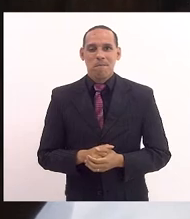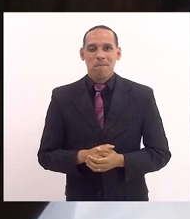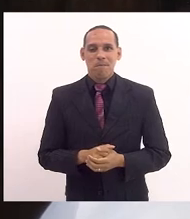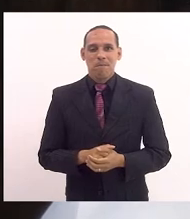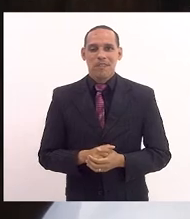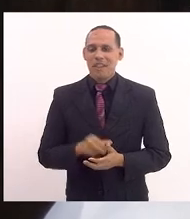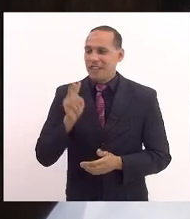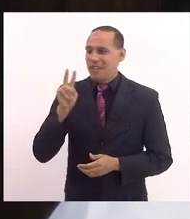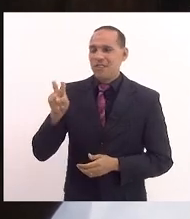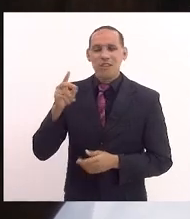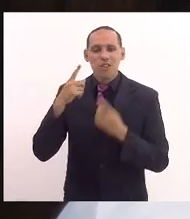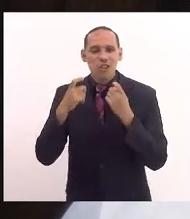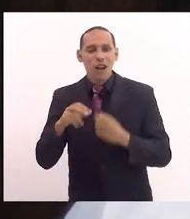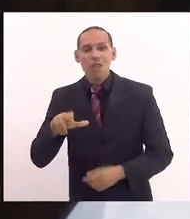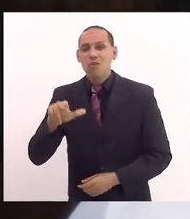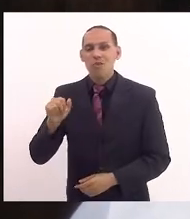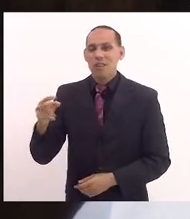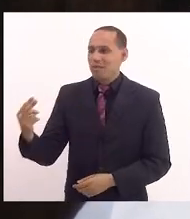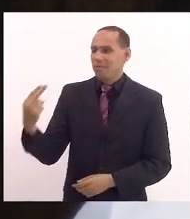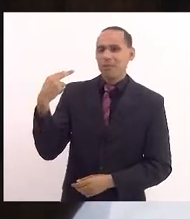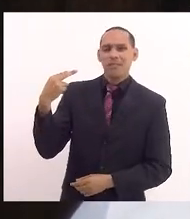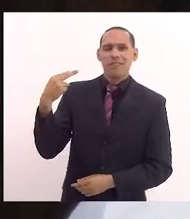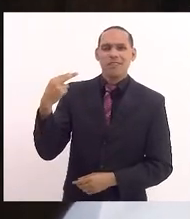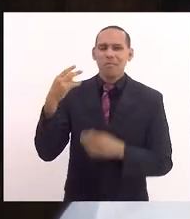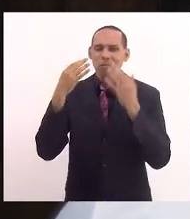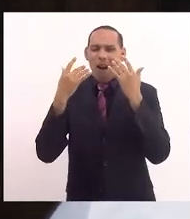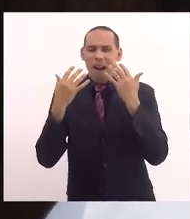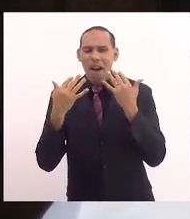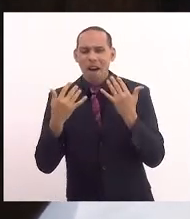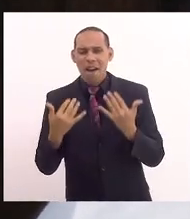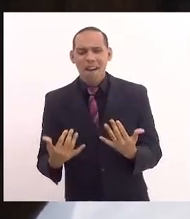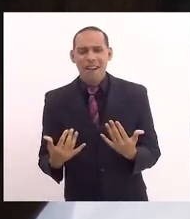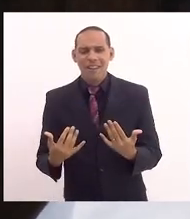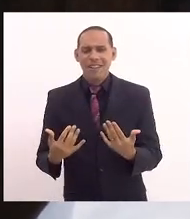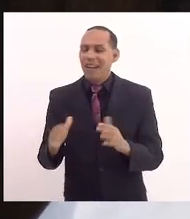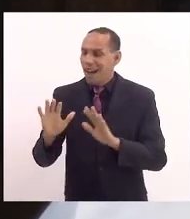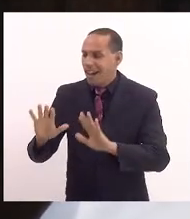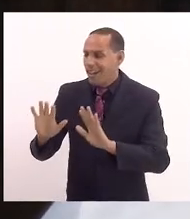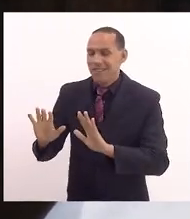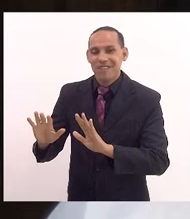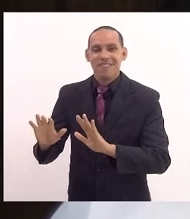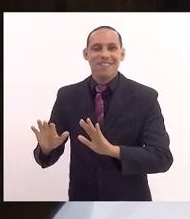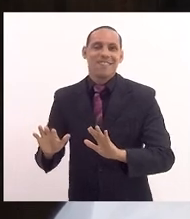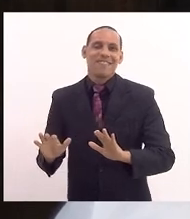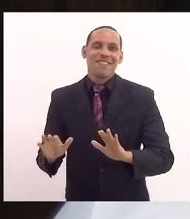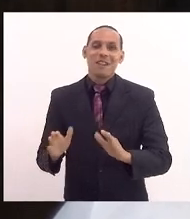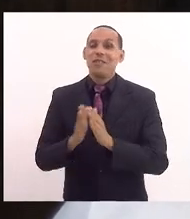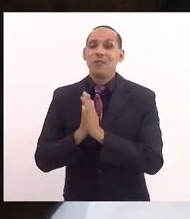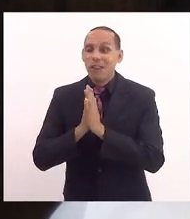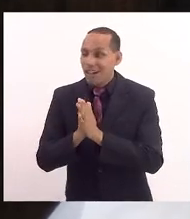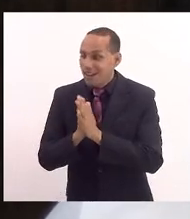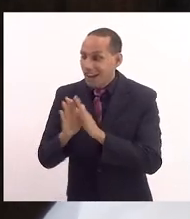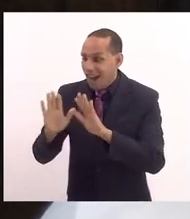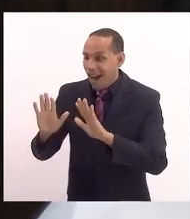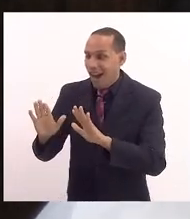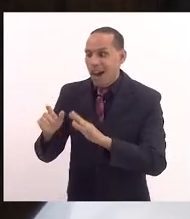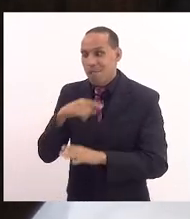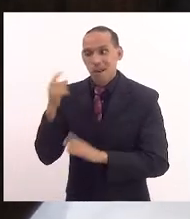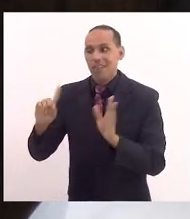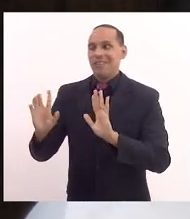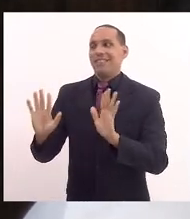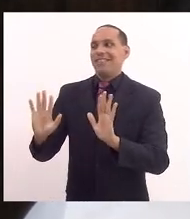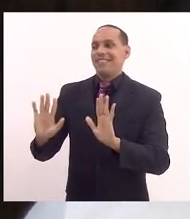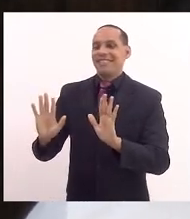Nunca vi o Carlinhos chorar quando ele me viu, ele caiu no chão. Eu falei, calma, pelo amor de Deus, não morre aqui agora